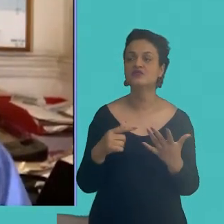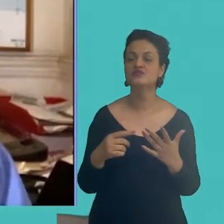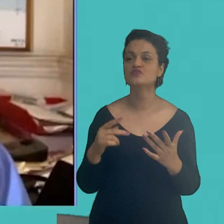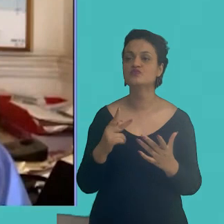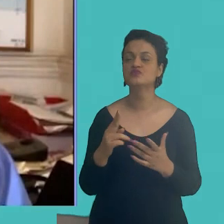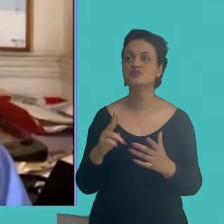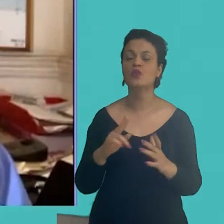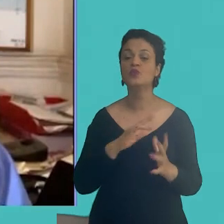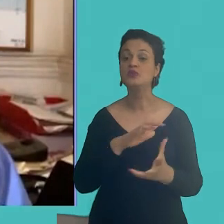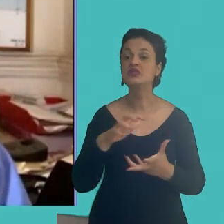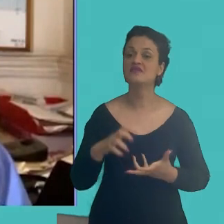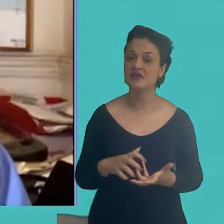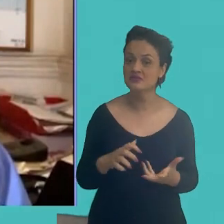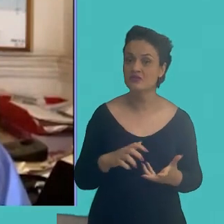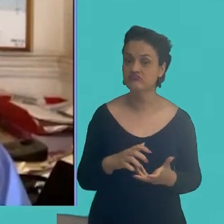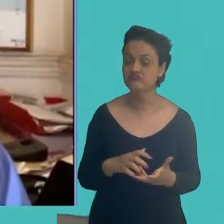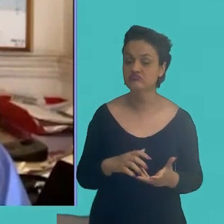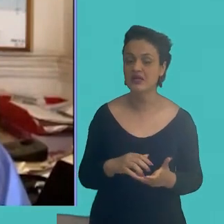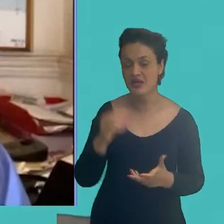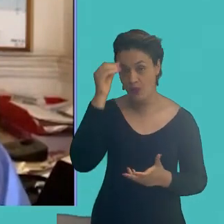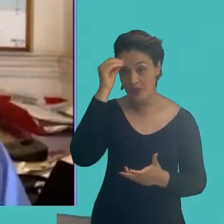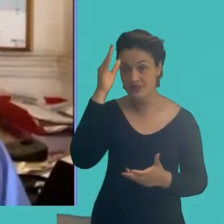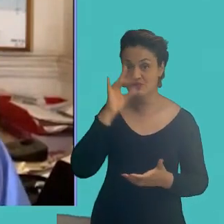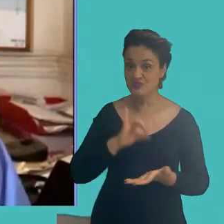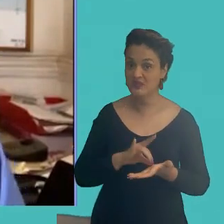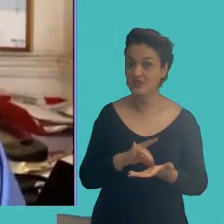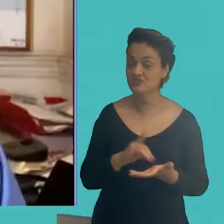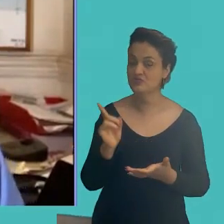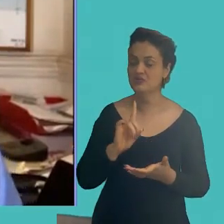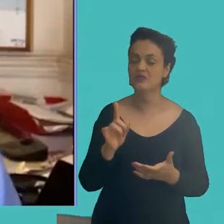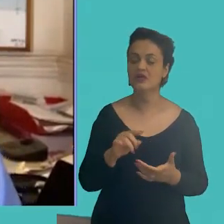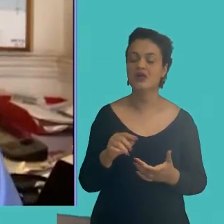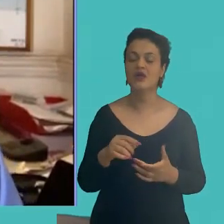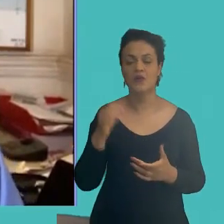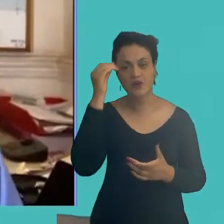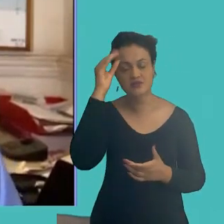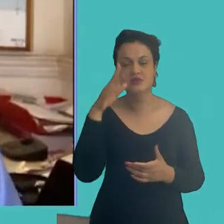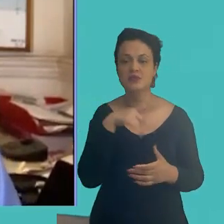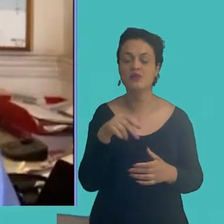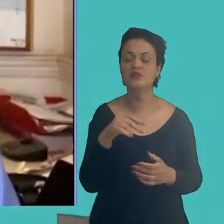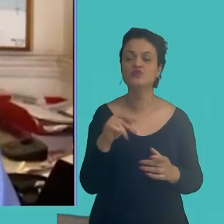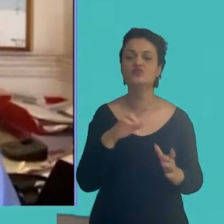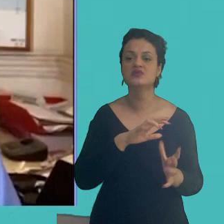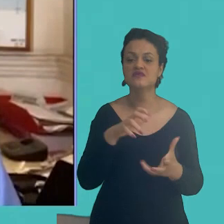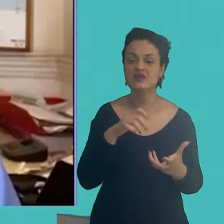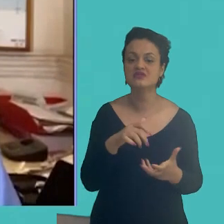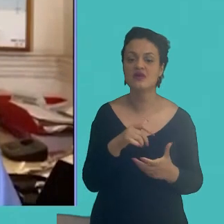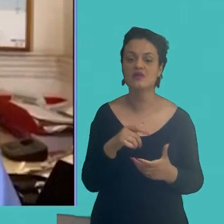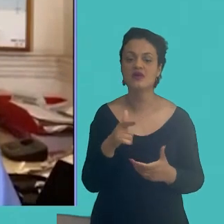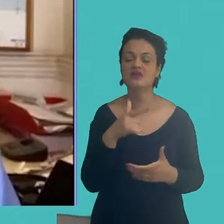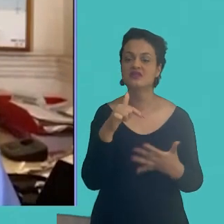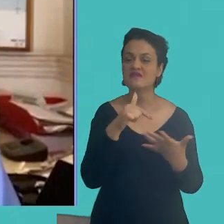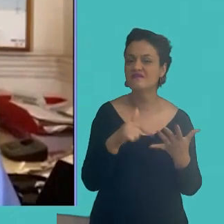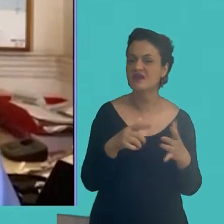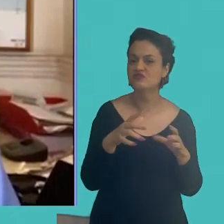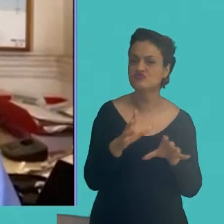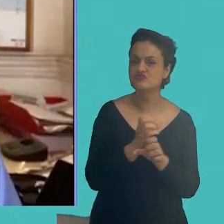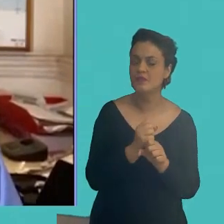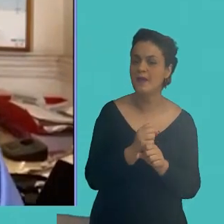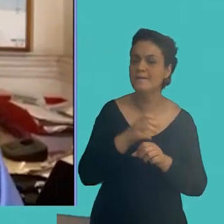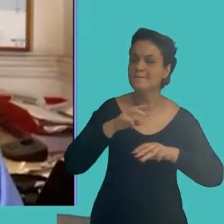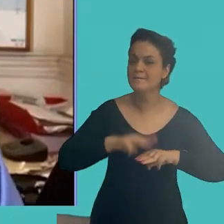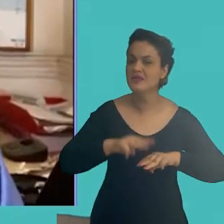ainda do que conhecimento universal. Conhecimento universal é a gente aderir, por exemplo, a fórmulas matemáticas, é um conhecimento